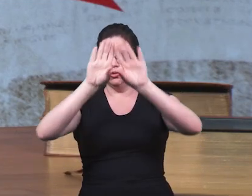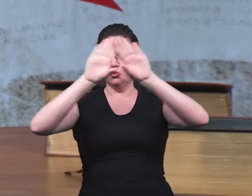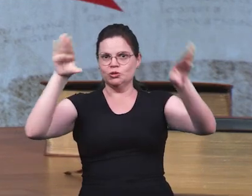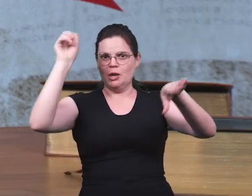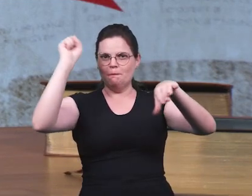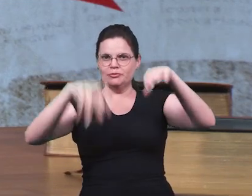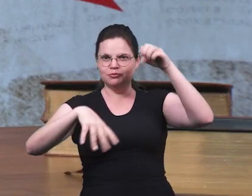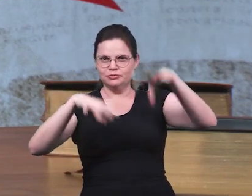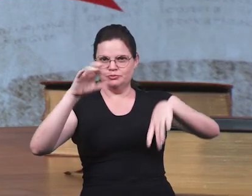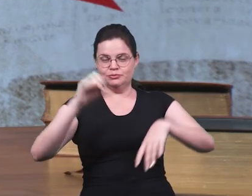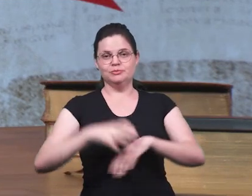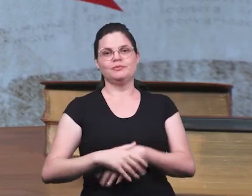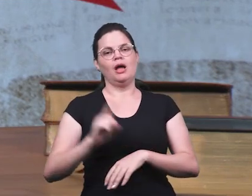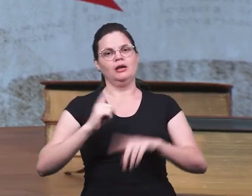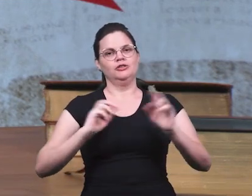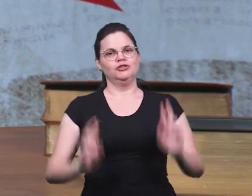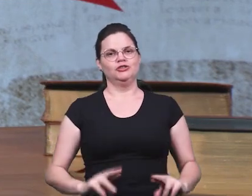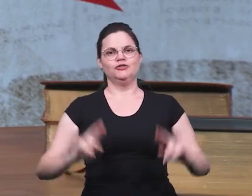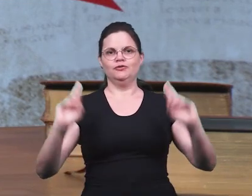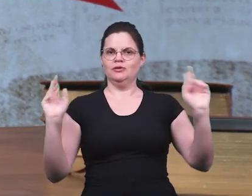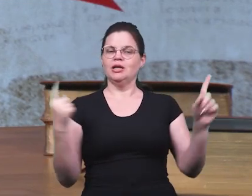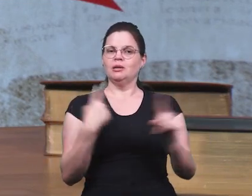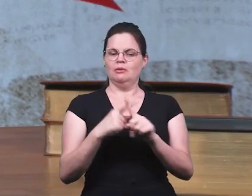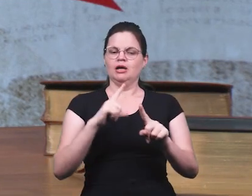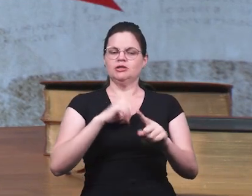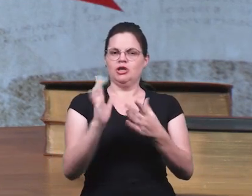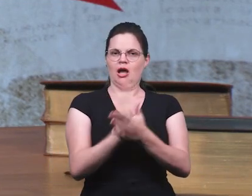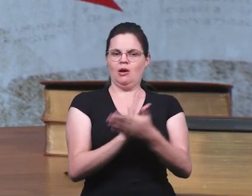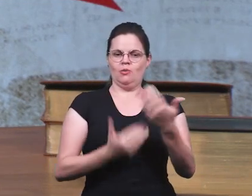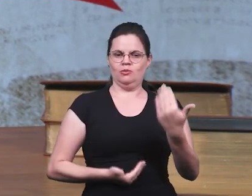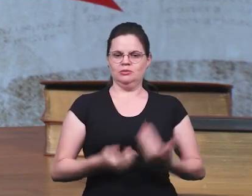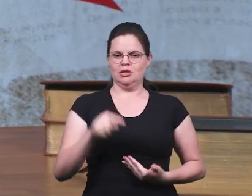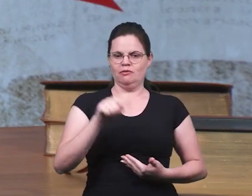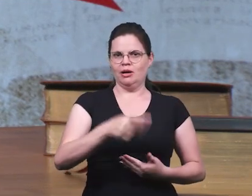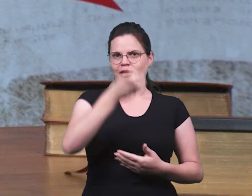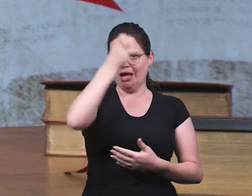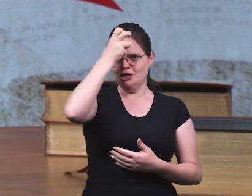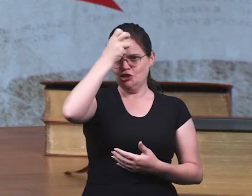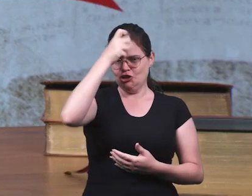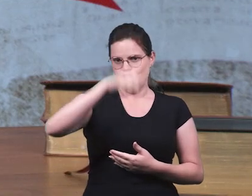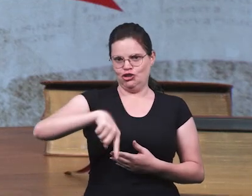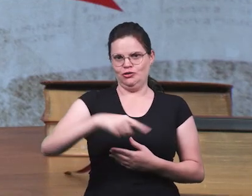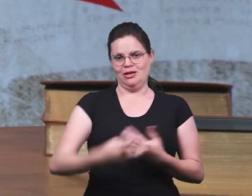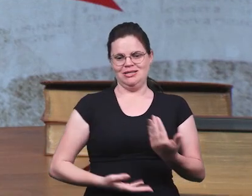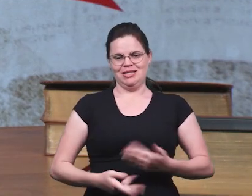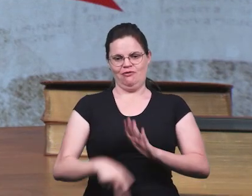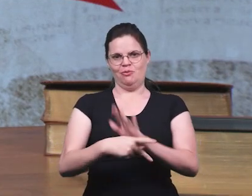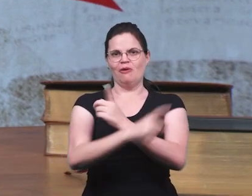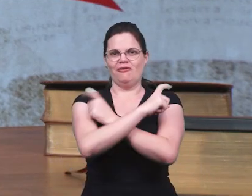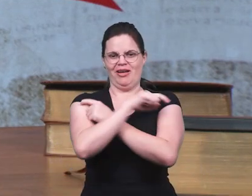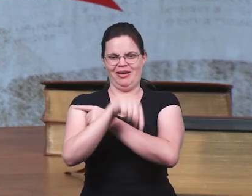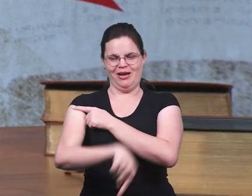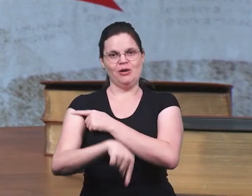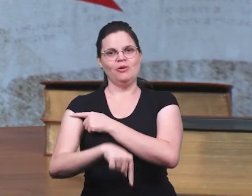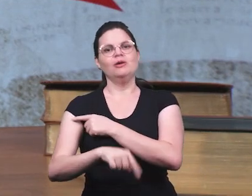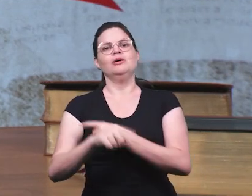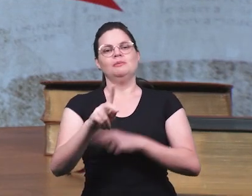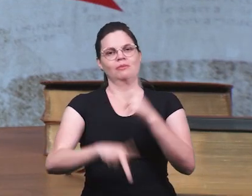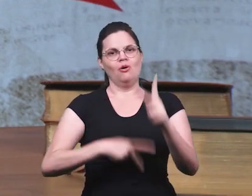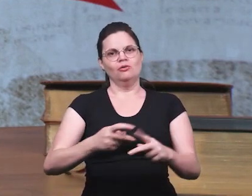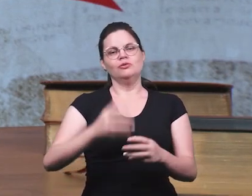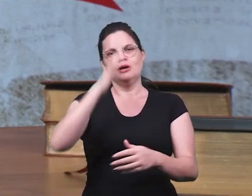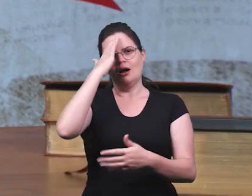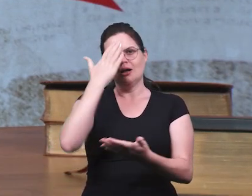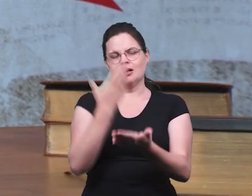estavam, mesmo dos egípcios, crendo na palavra do Senhor e aqueles que, mesmo diante dos sinais, ainda não